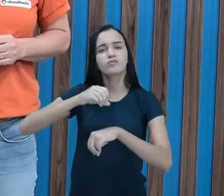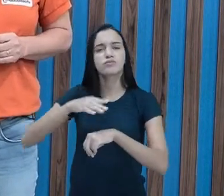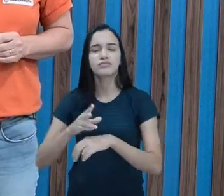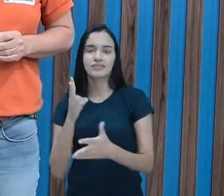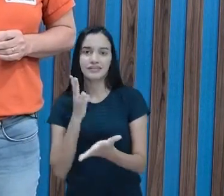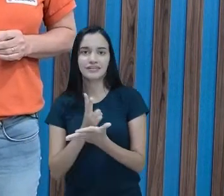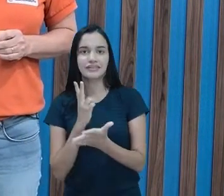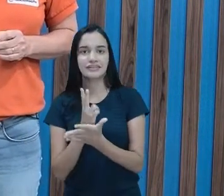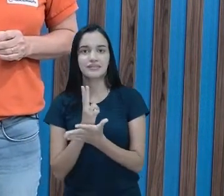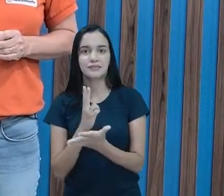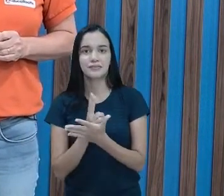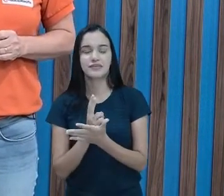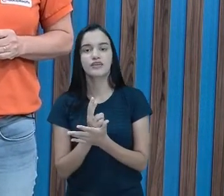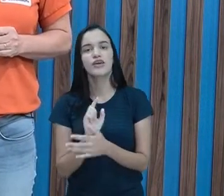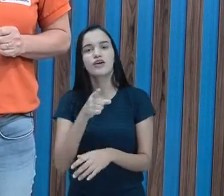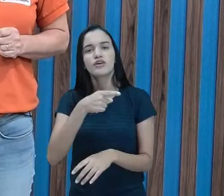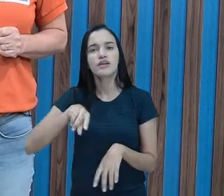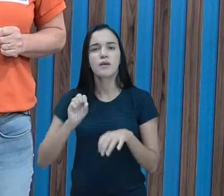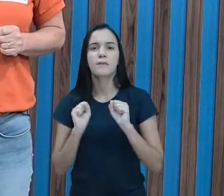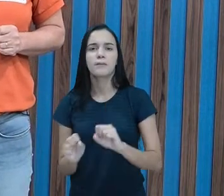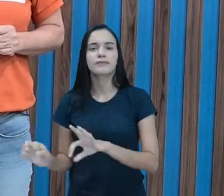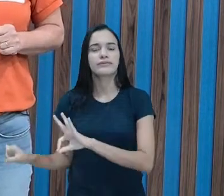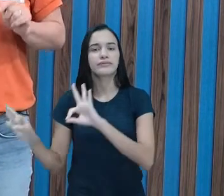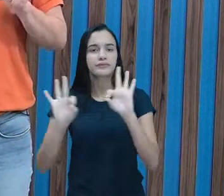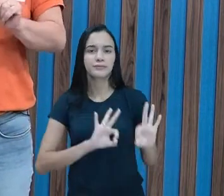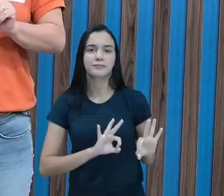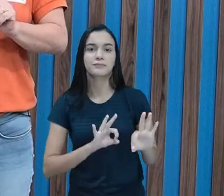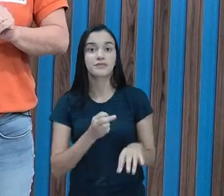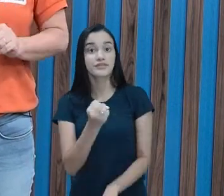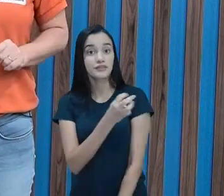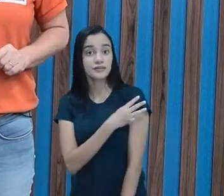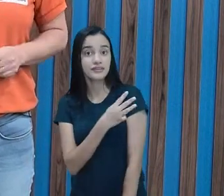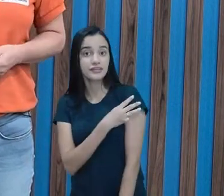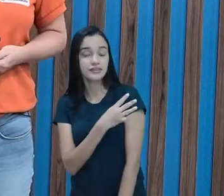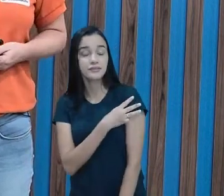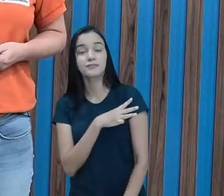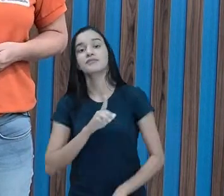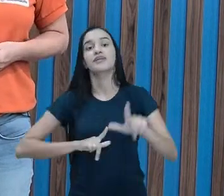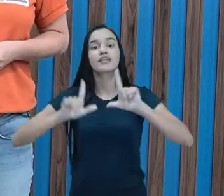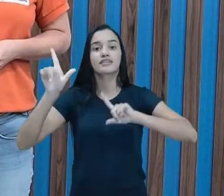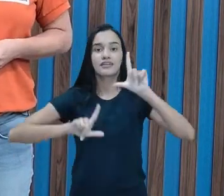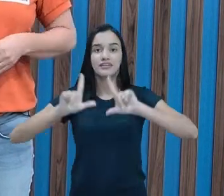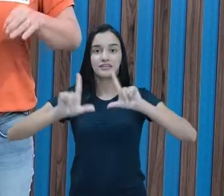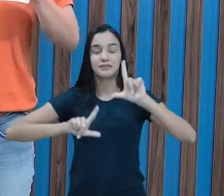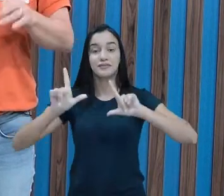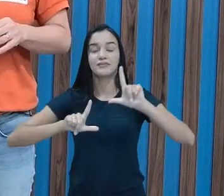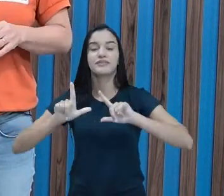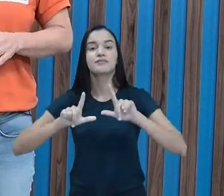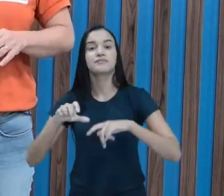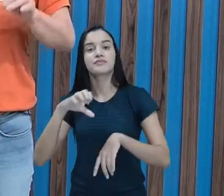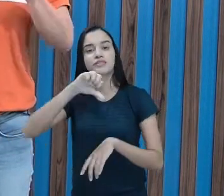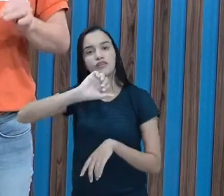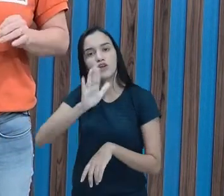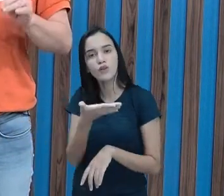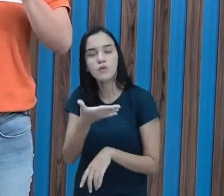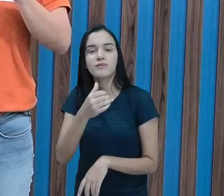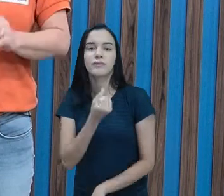sempre. Você pode assistir as nossas aulas do terceiro ano na TV Nova Nordeste a partir das 9h30 no